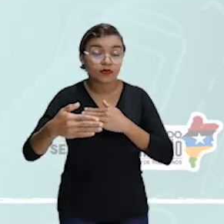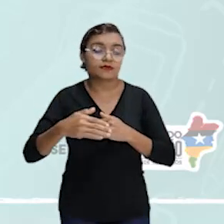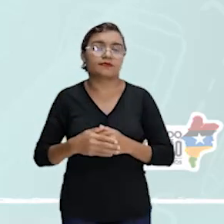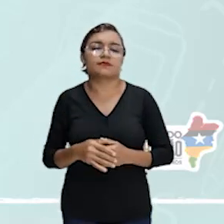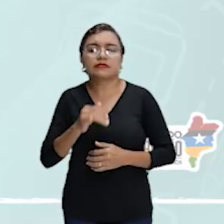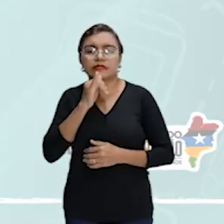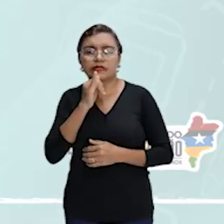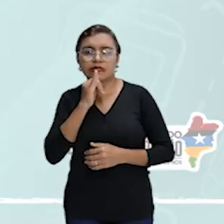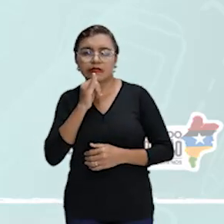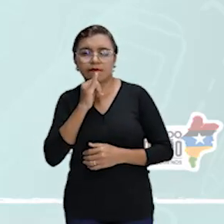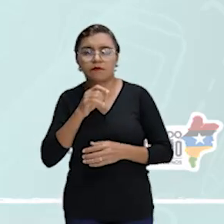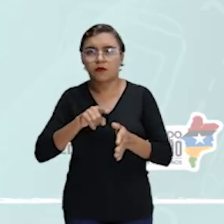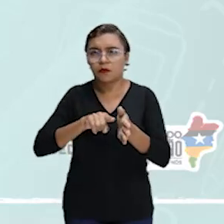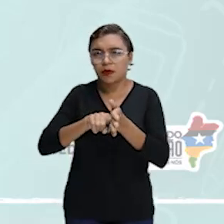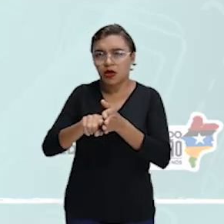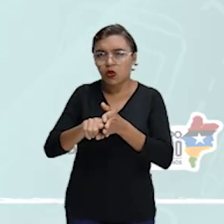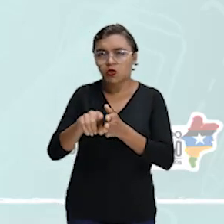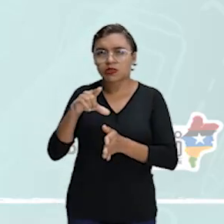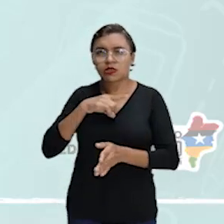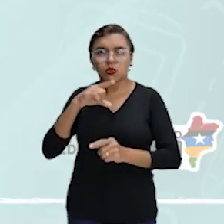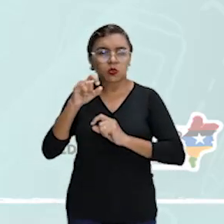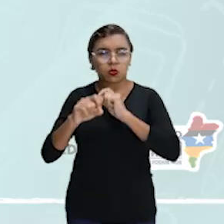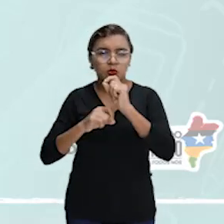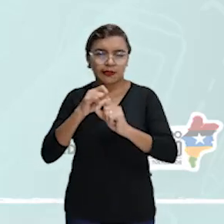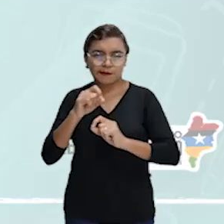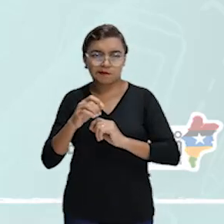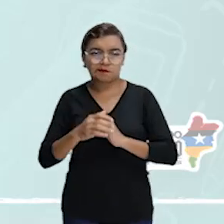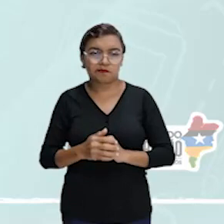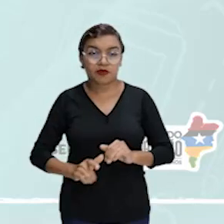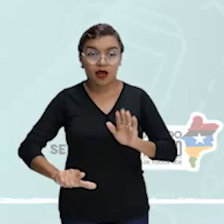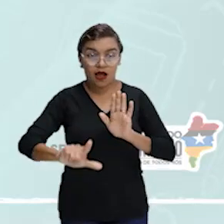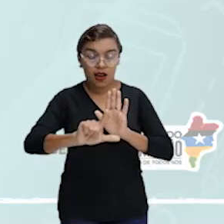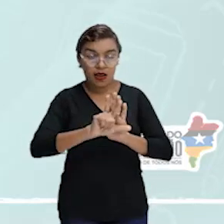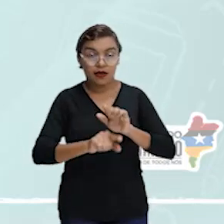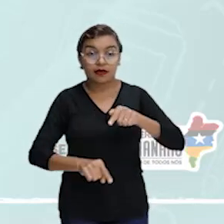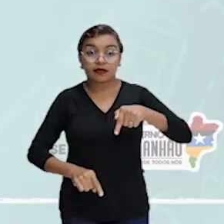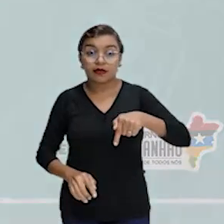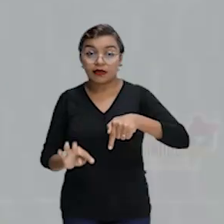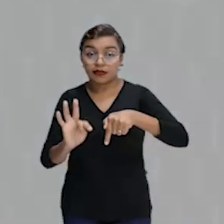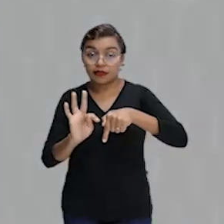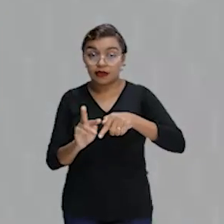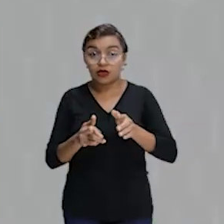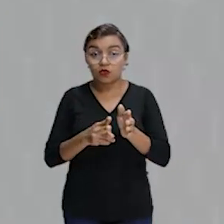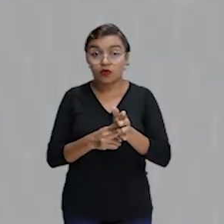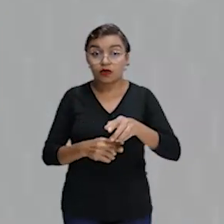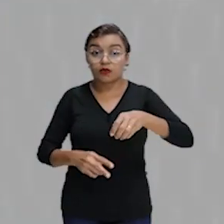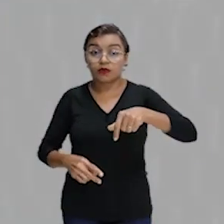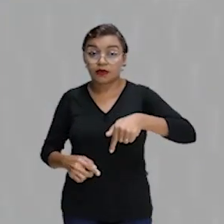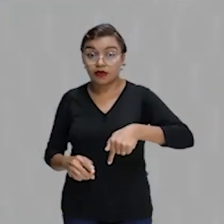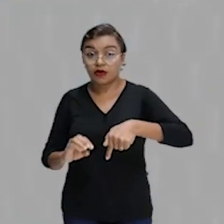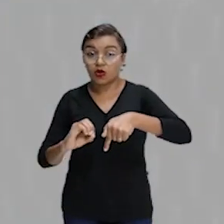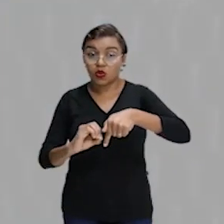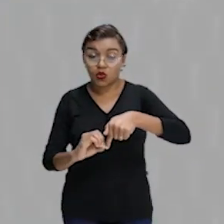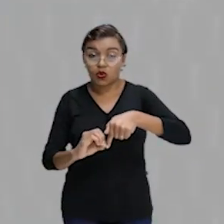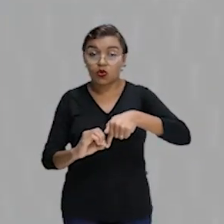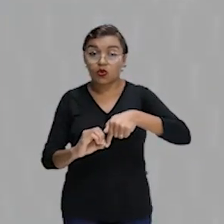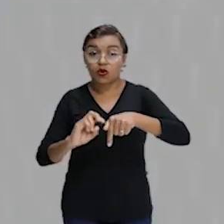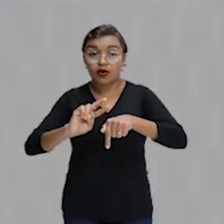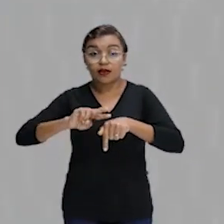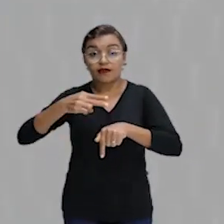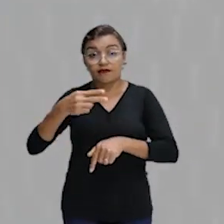dado no problema? A lei está só reescrita aqui, tá? Q de T igual a QO vezes E elevado a K vezes